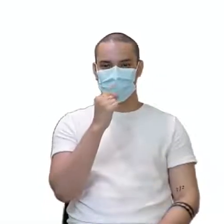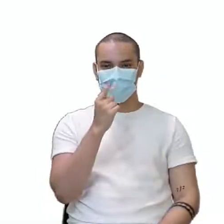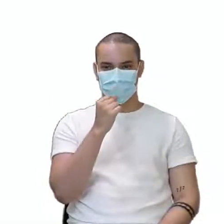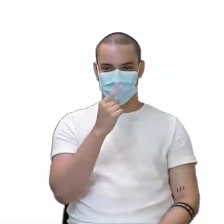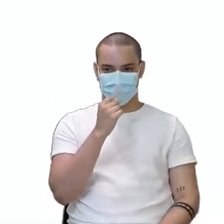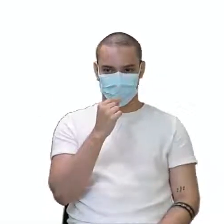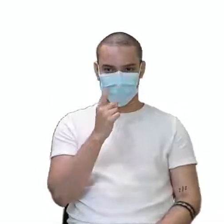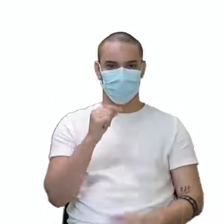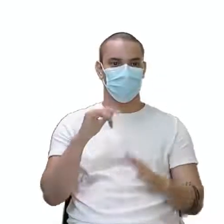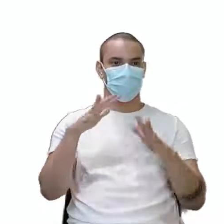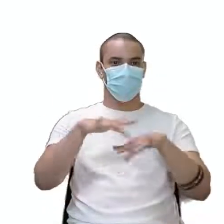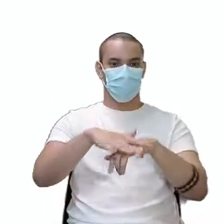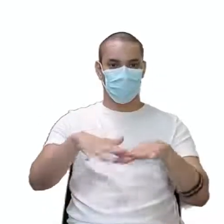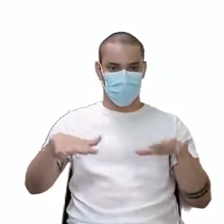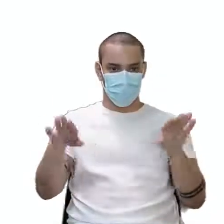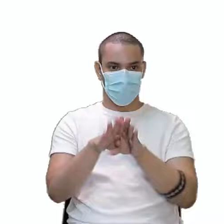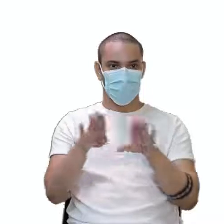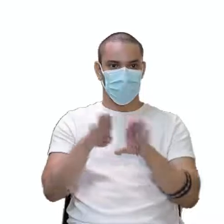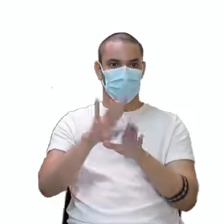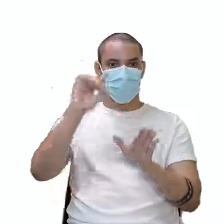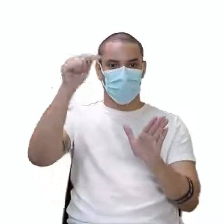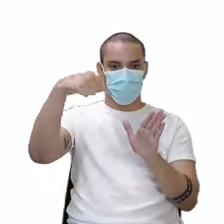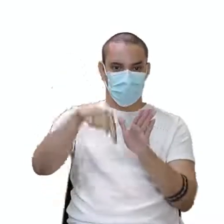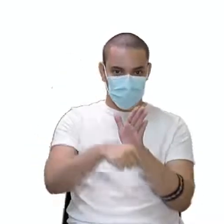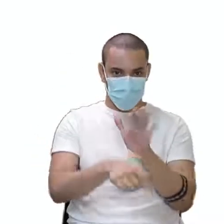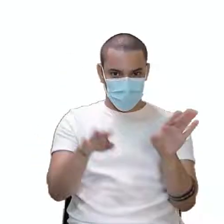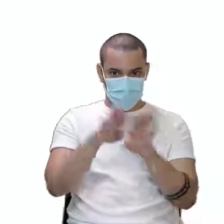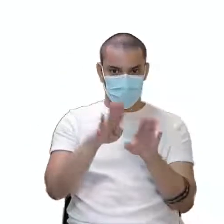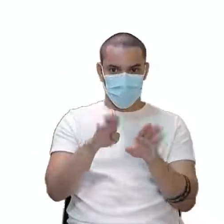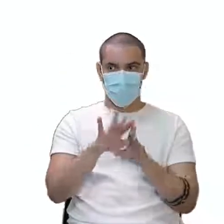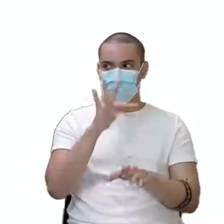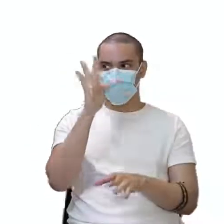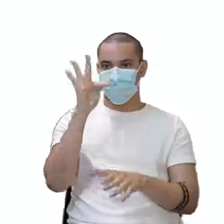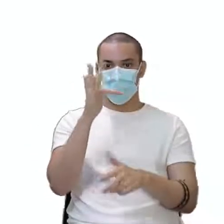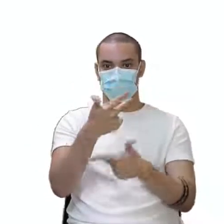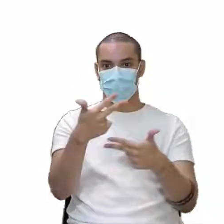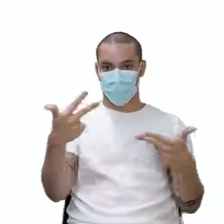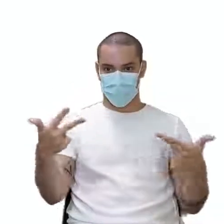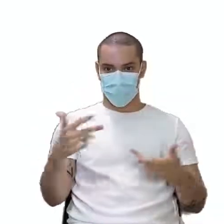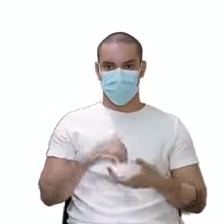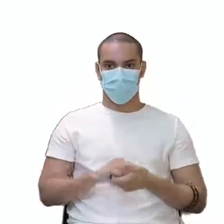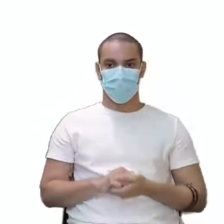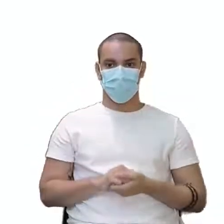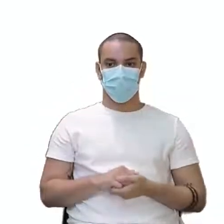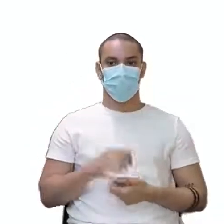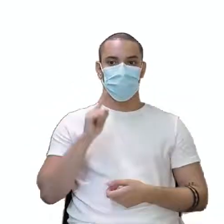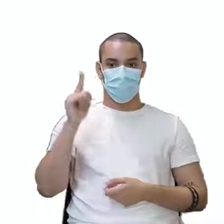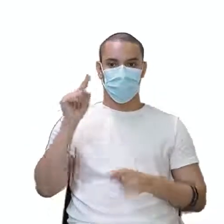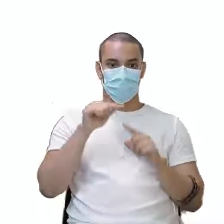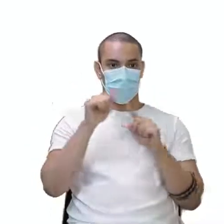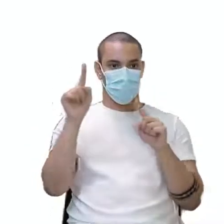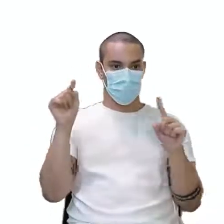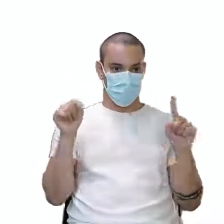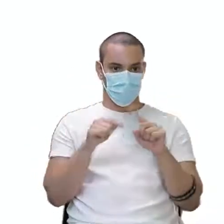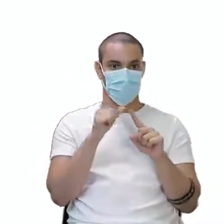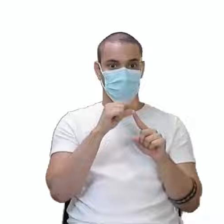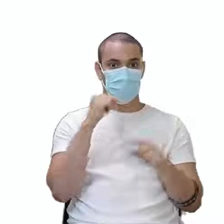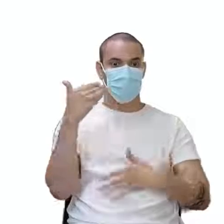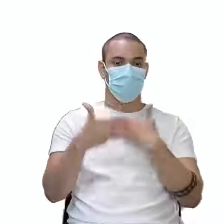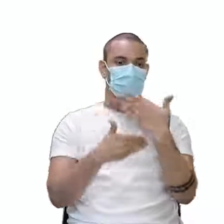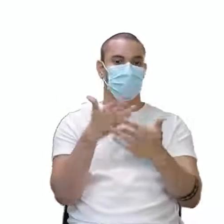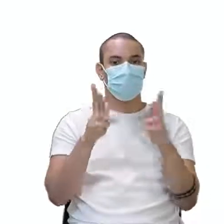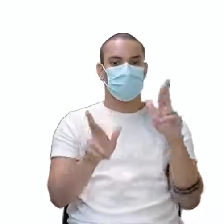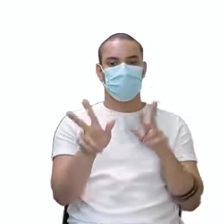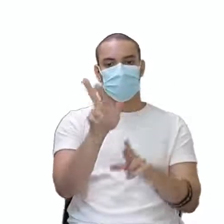águas superficiais, subterrâneas e das plantas, tá? E neste ciclo, a água passará